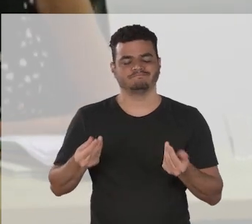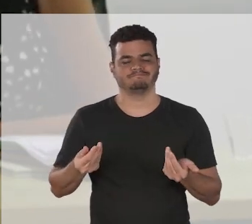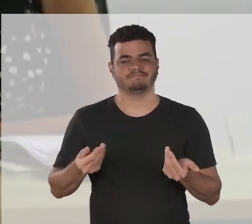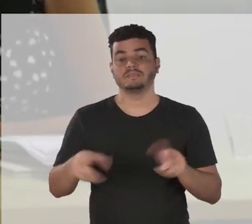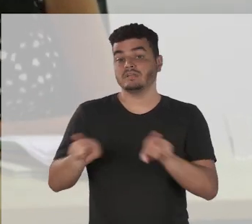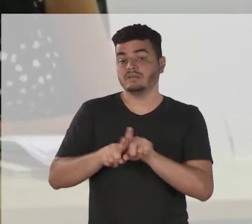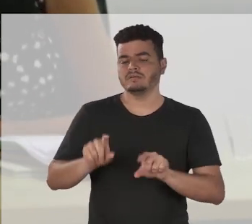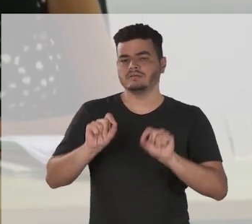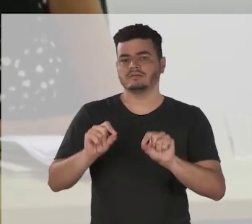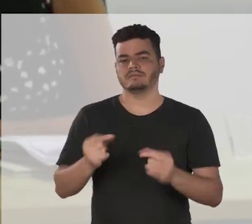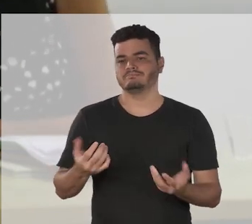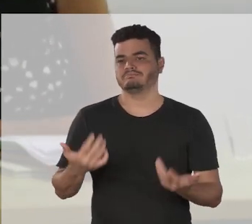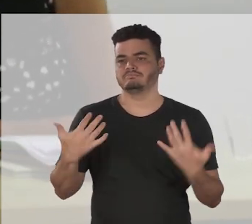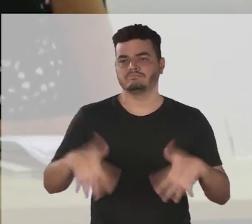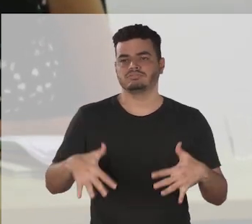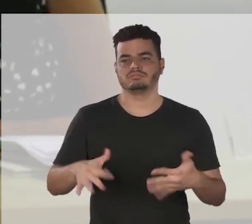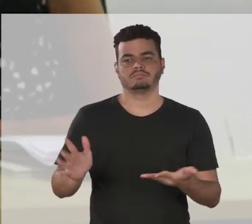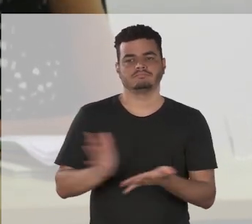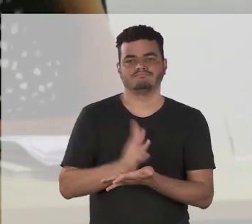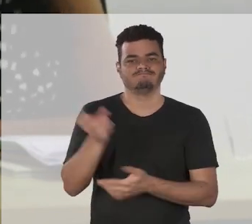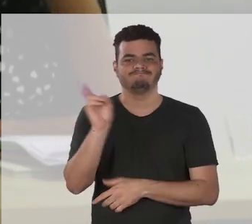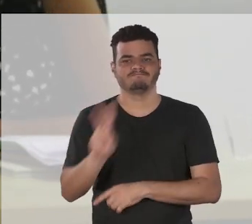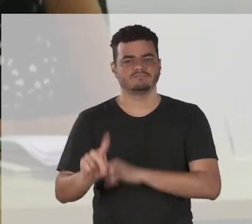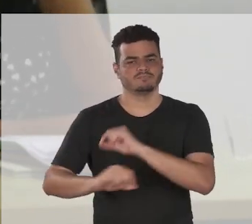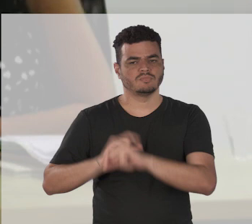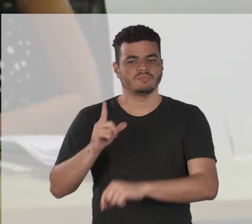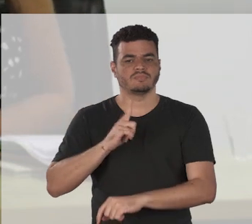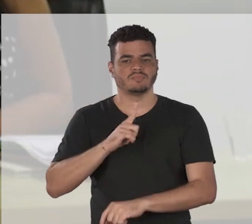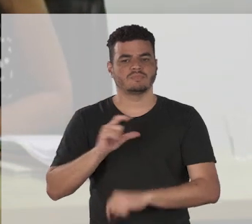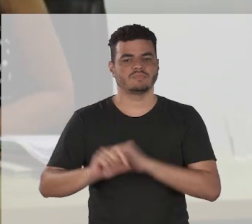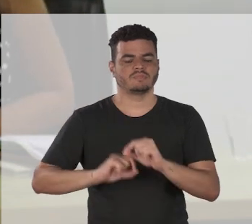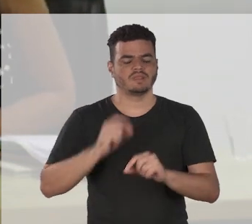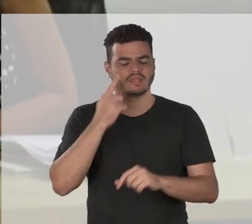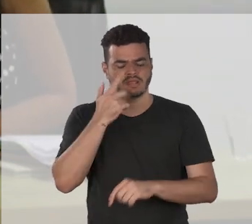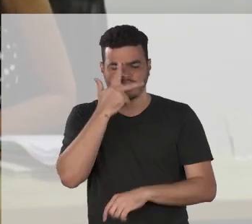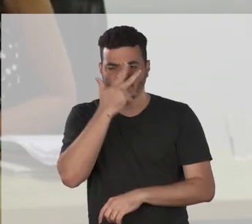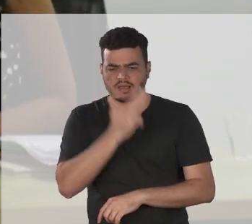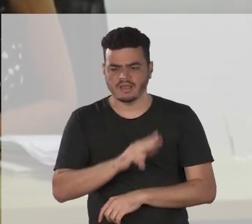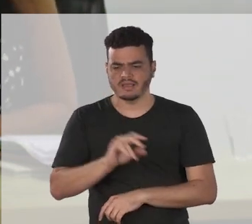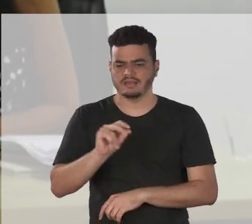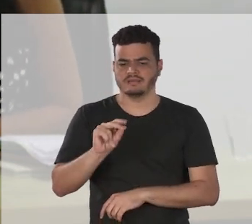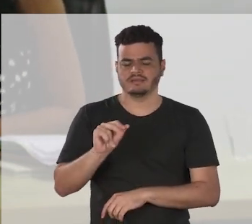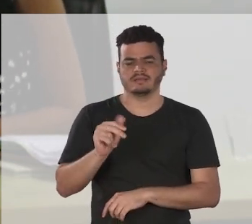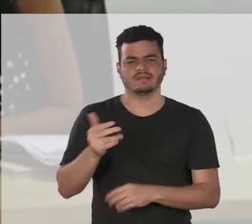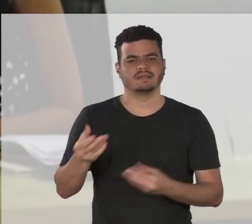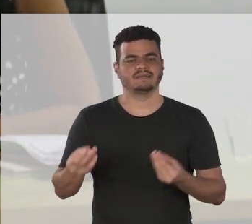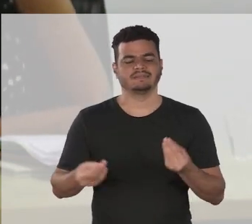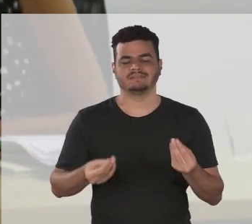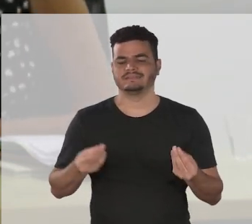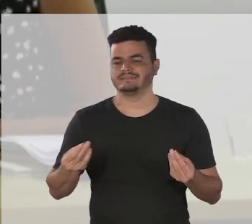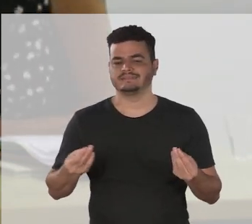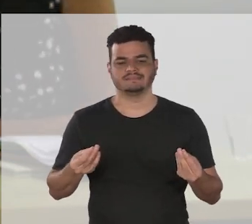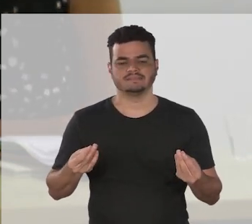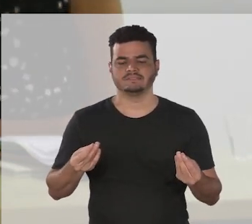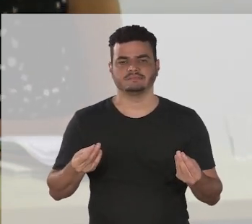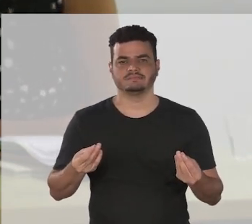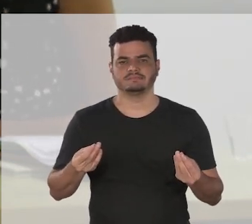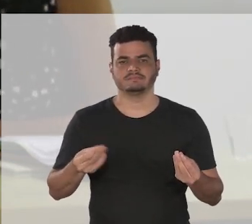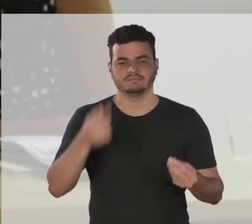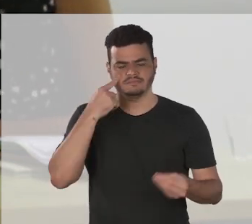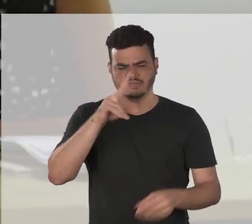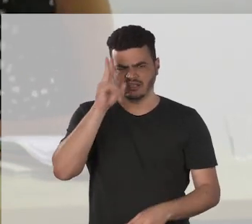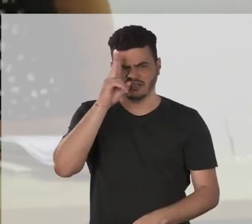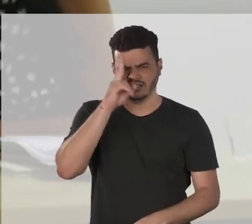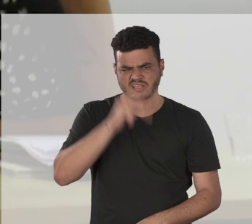até que há uma certa censura, né? E também muitas vezes quando algum desses contos, por exemplo, que se pensa em João e Maria,